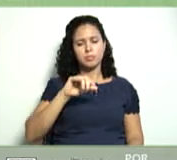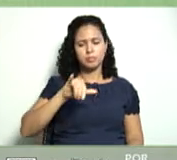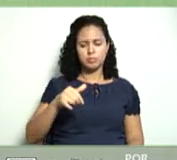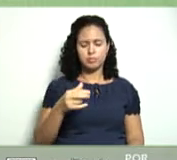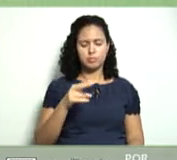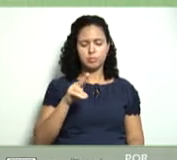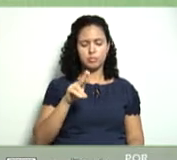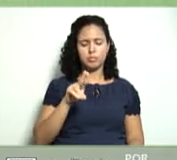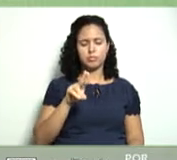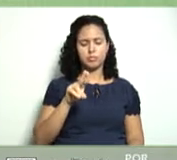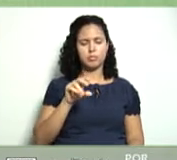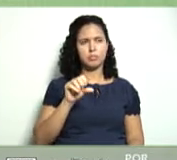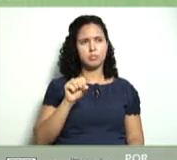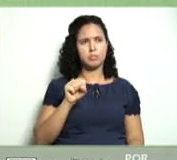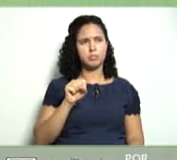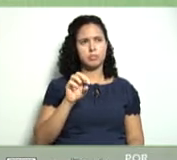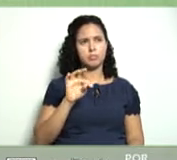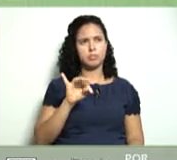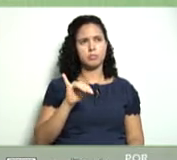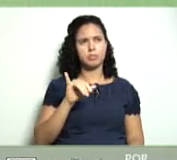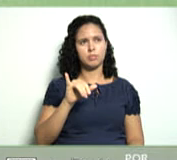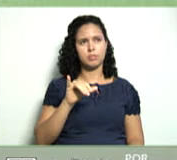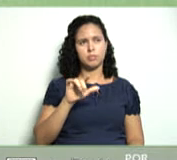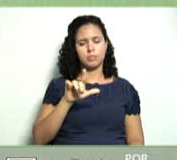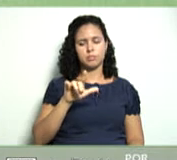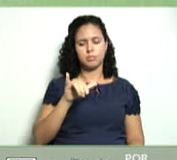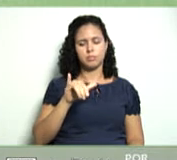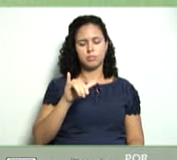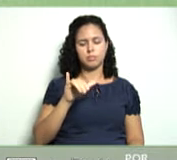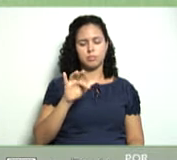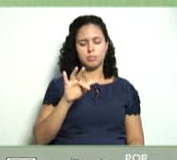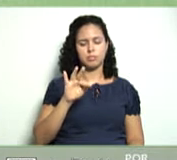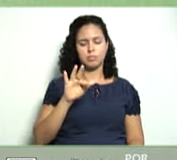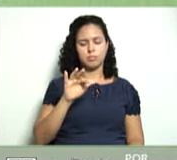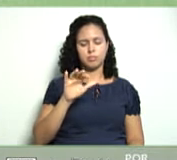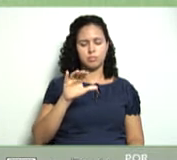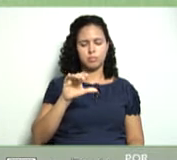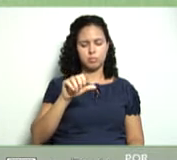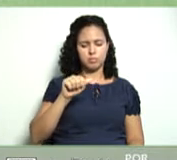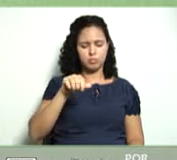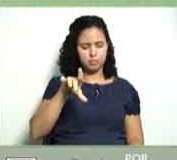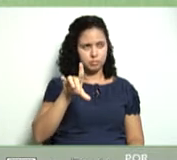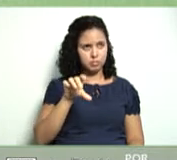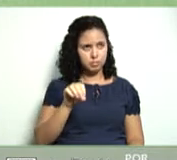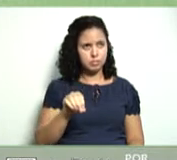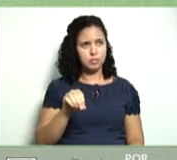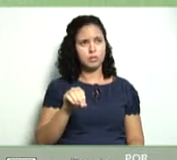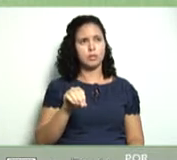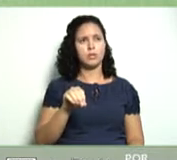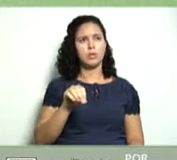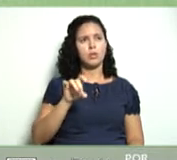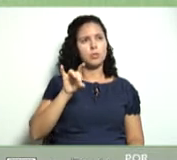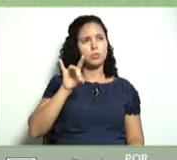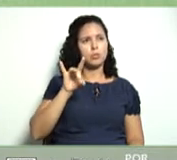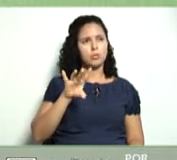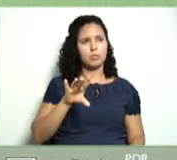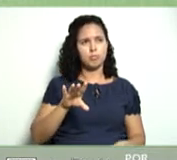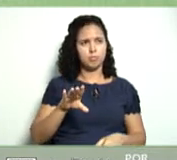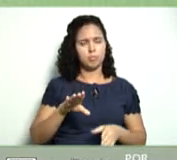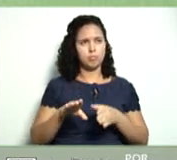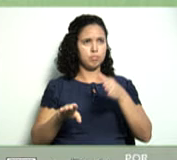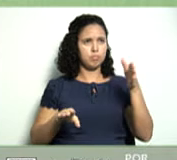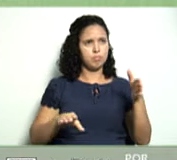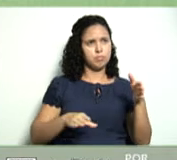ficado aliás preenchimento não alinhamento né vocês não vou encontrar aqui os o justificado e sim esquerdo o